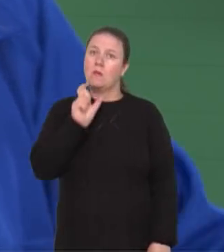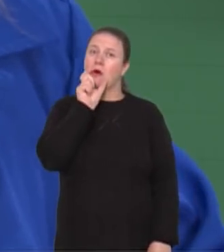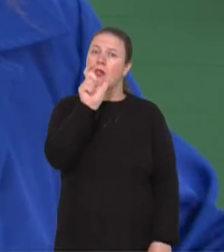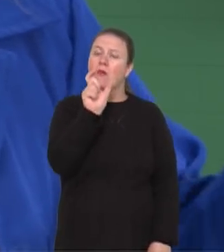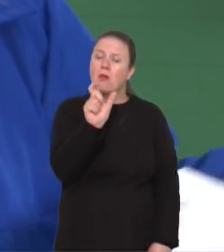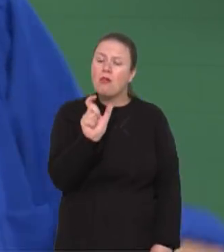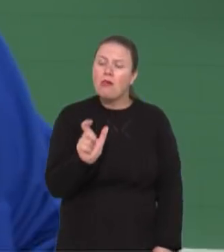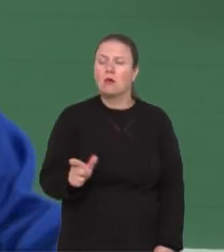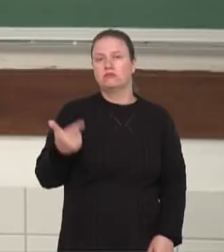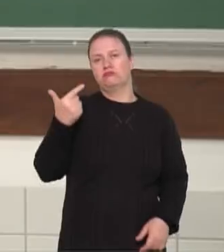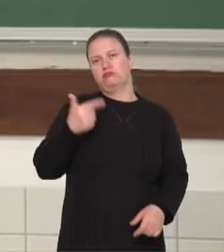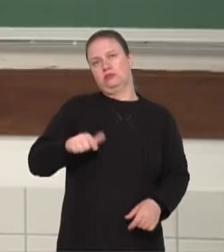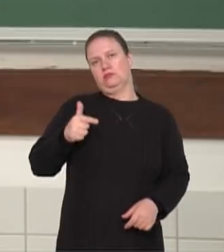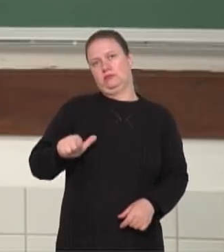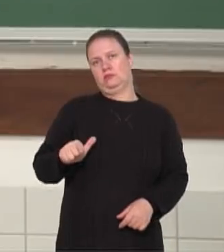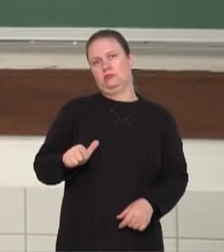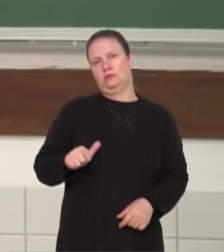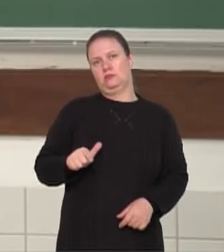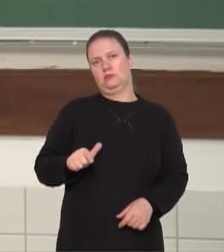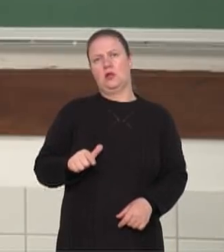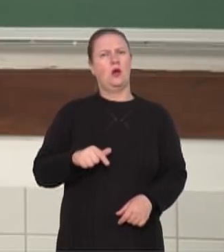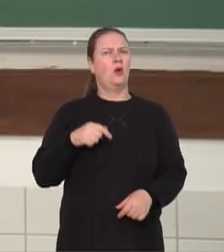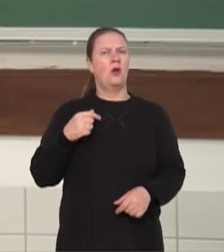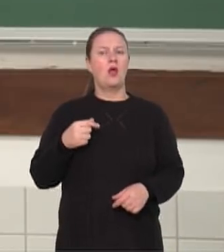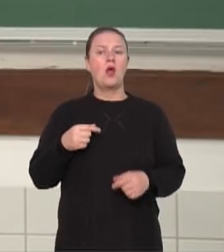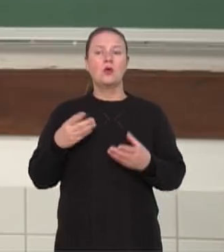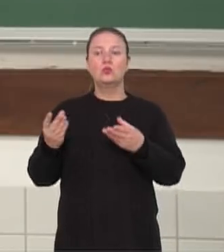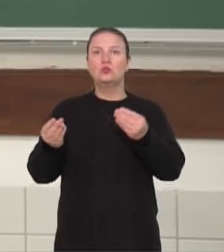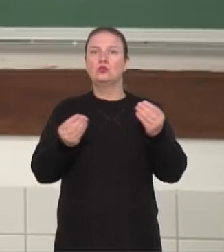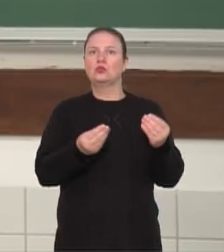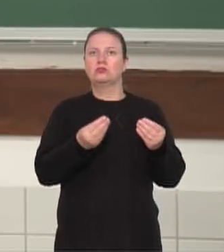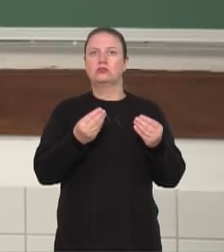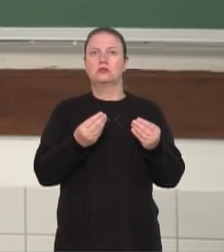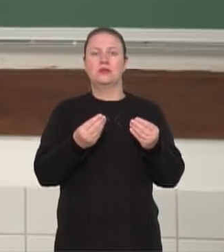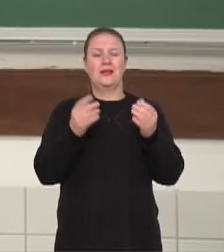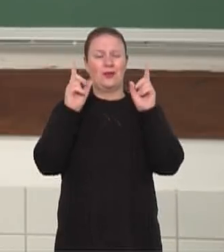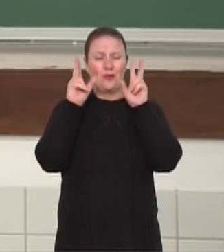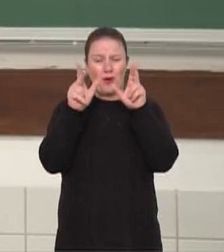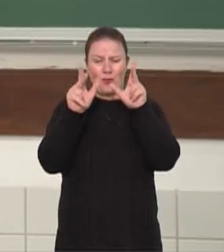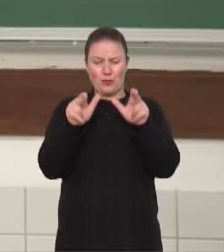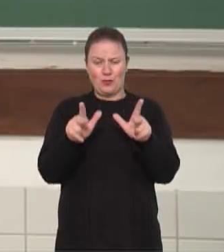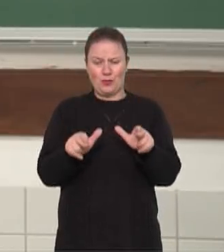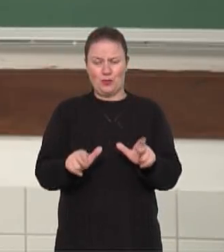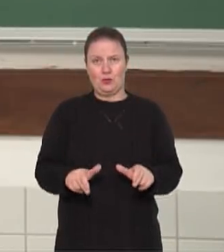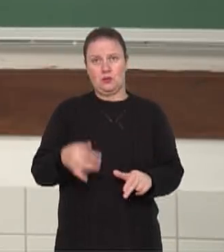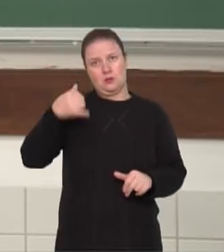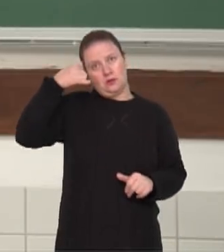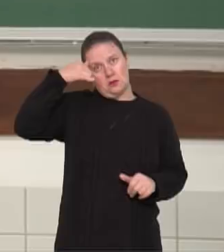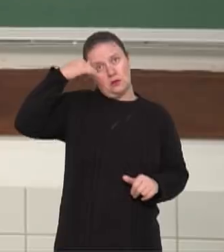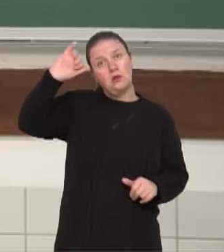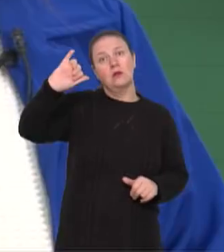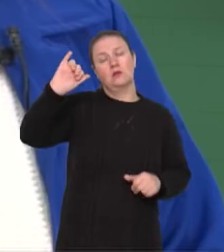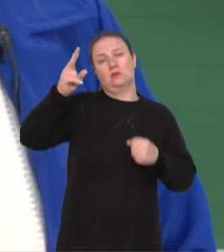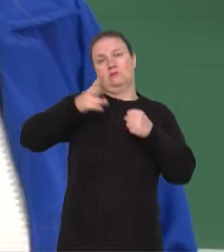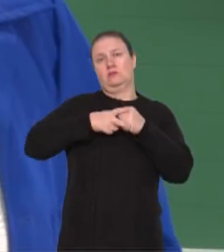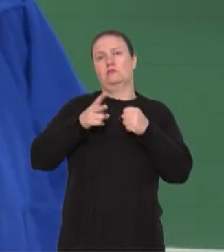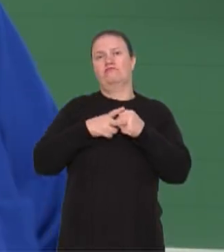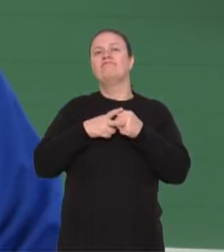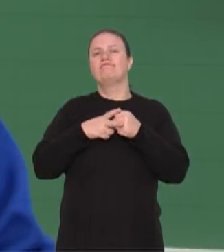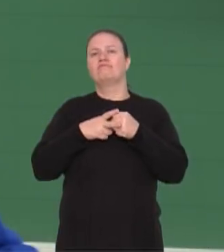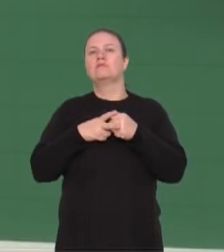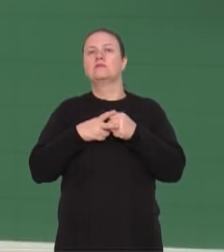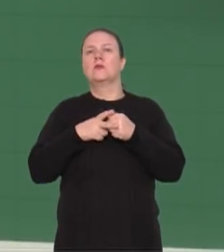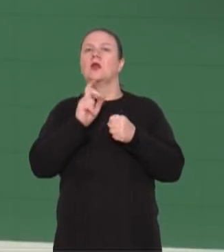disse novamente, quer dizer, disse, pediu, são palavras idênticas, Então vamos evitar aí os verbos e outras